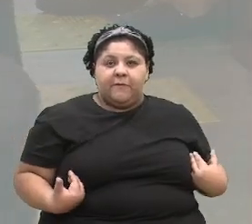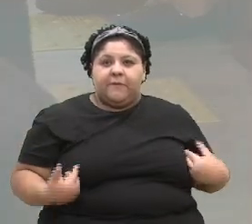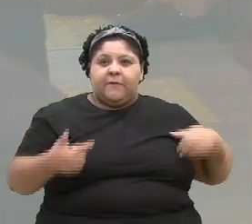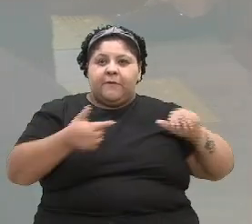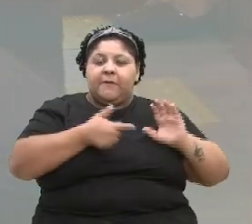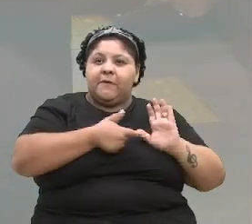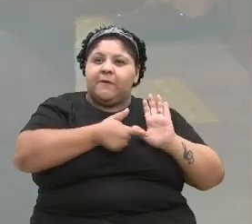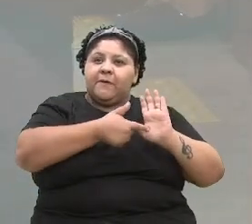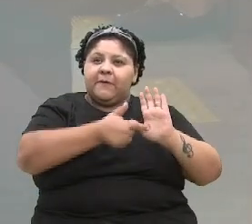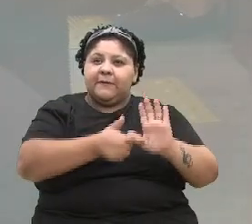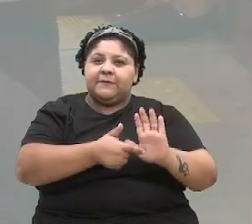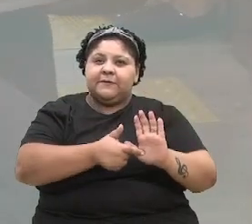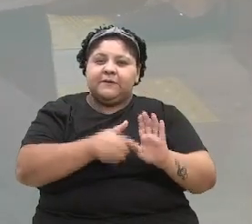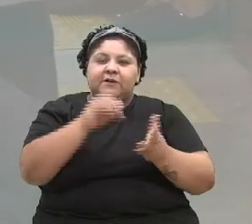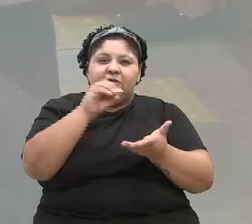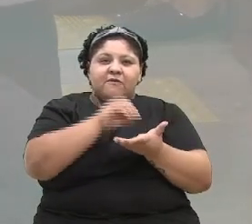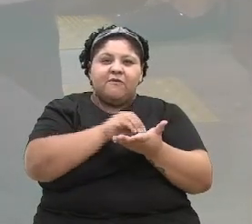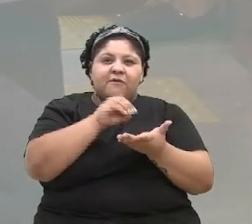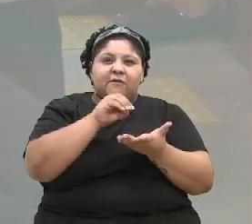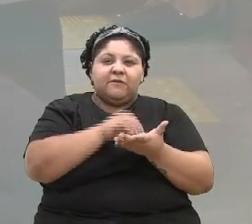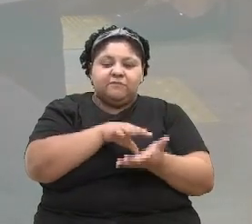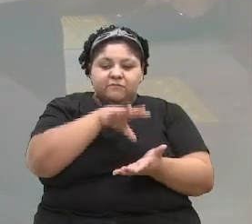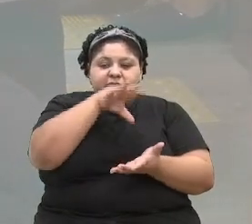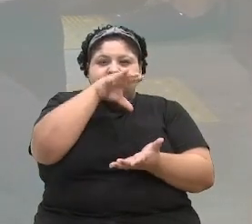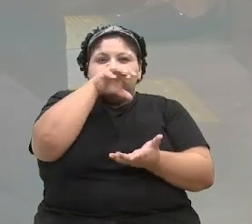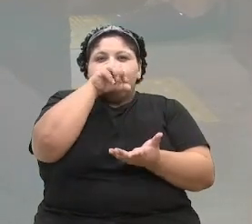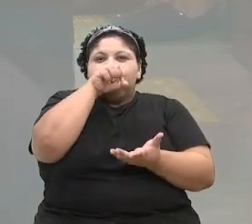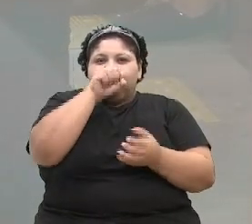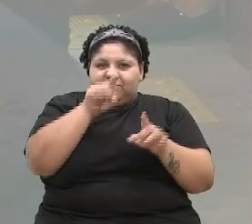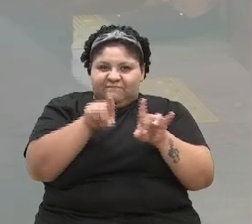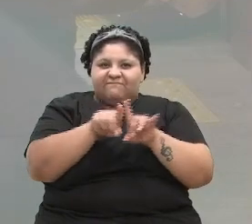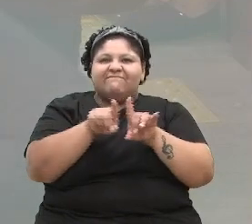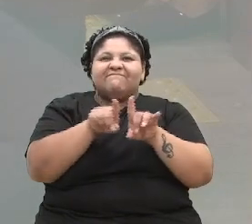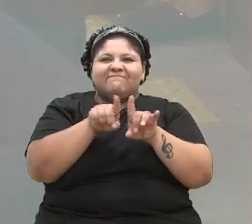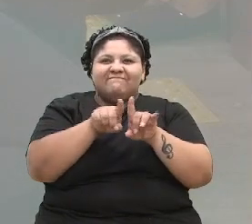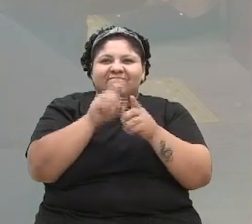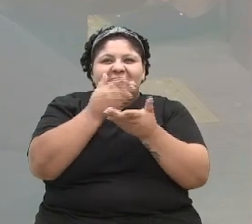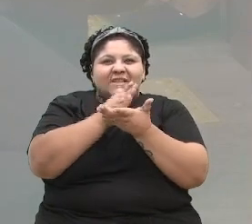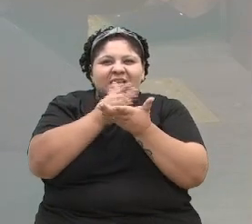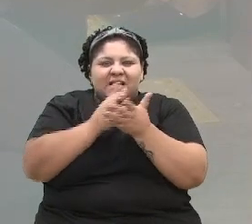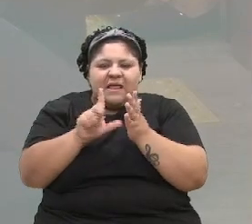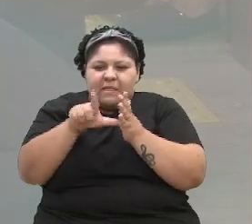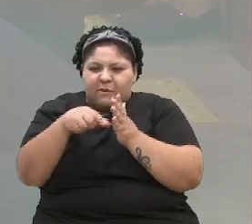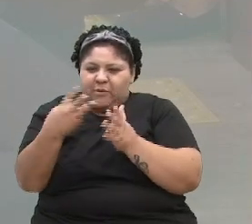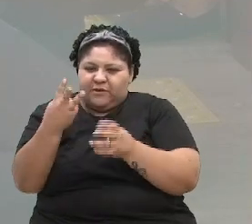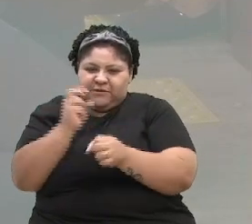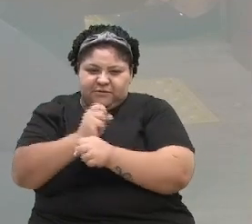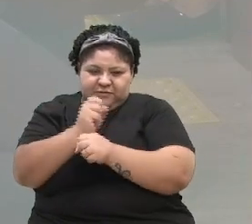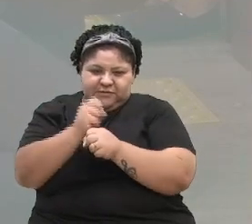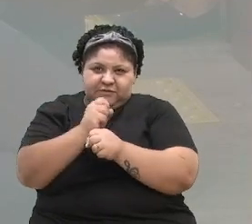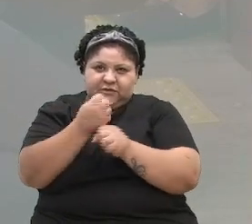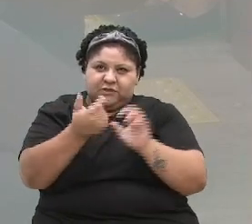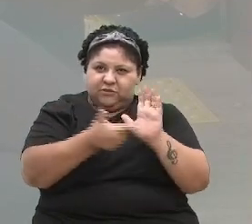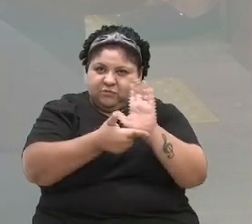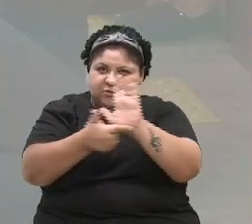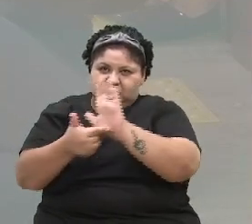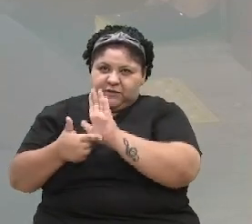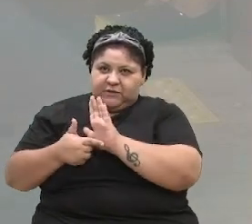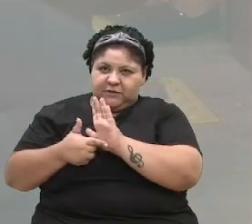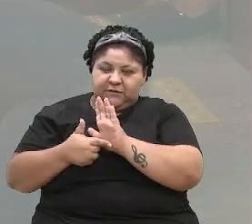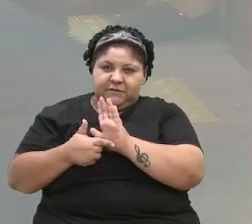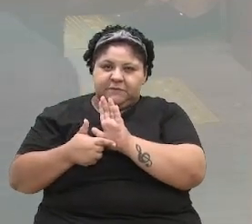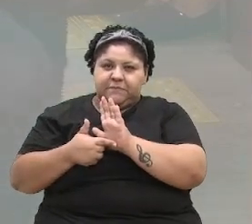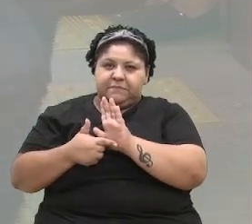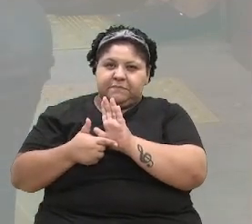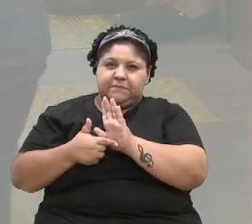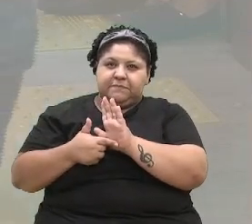insuficiência respiratória. Em média, após 3 anos do aparecimento dos primeiros sintomas,